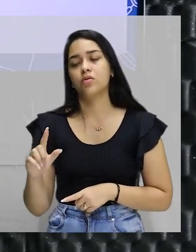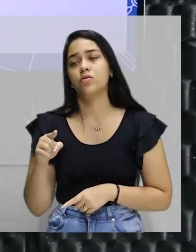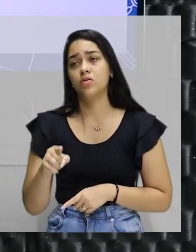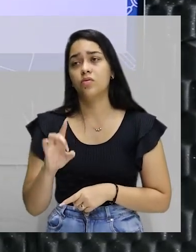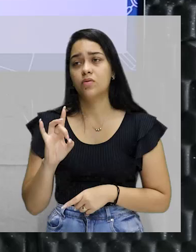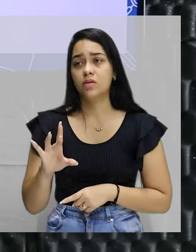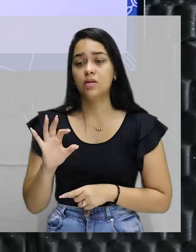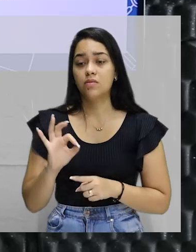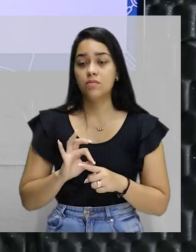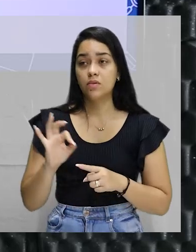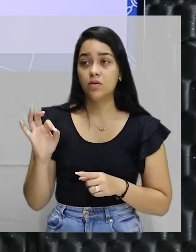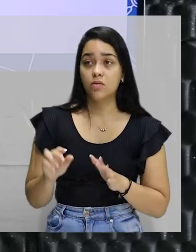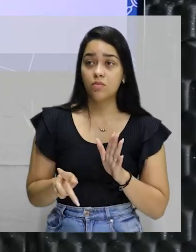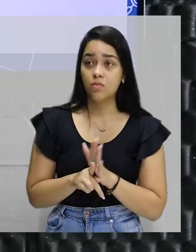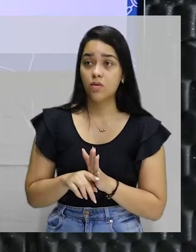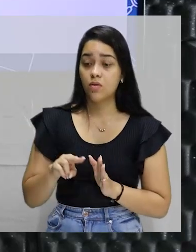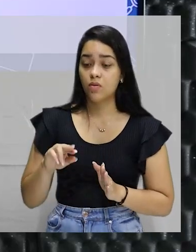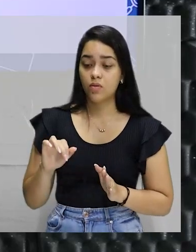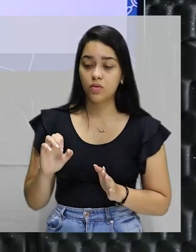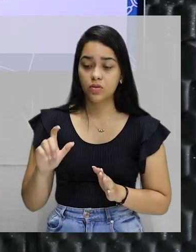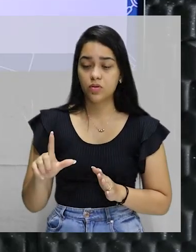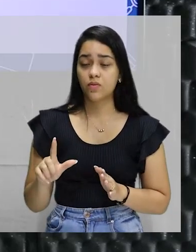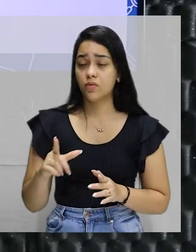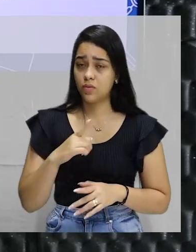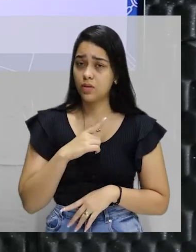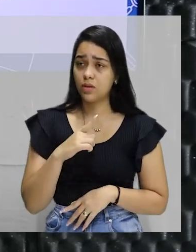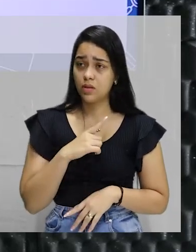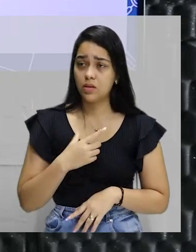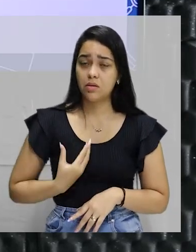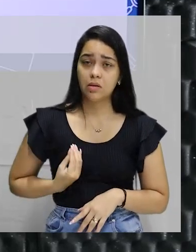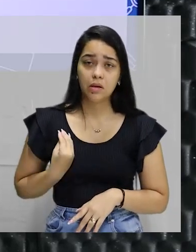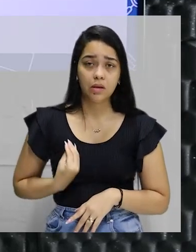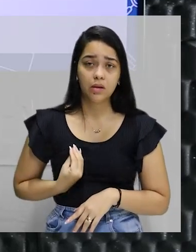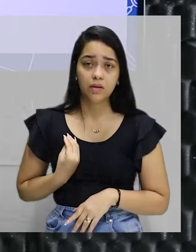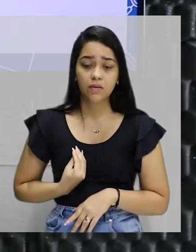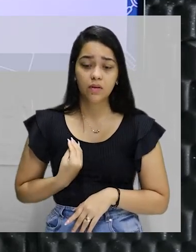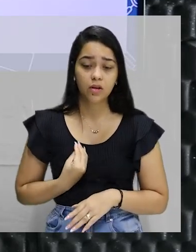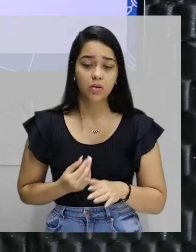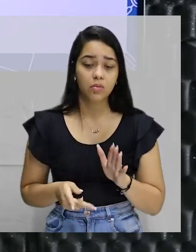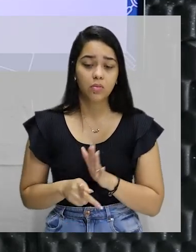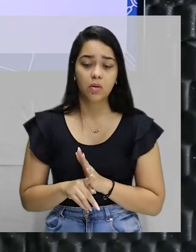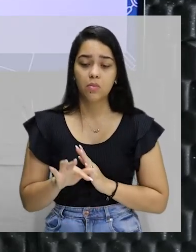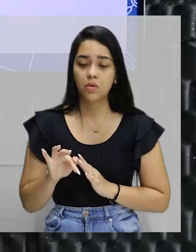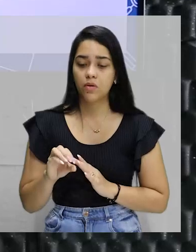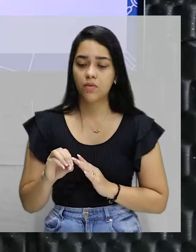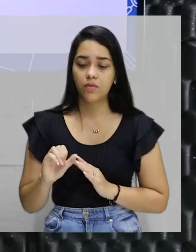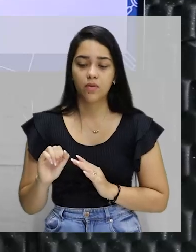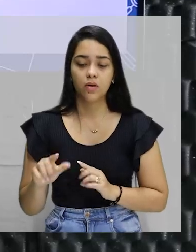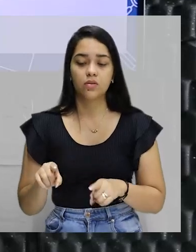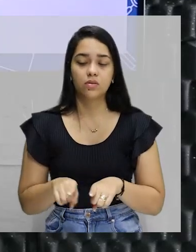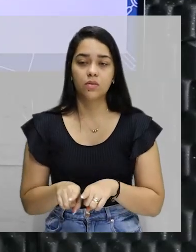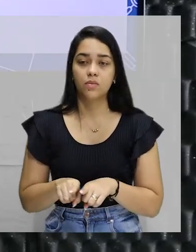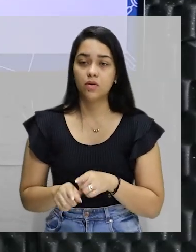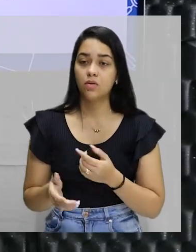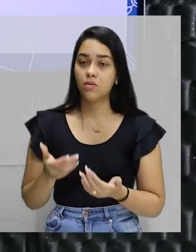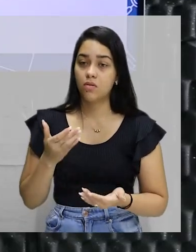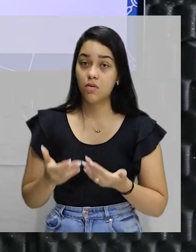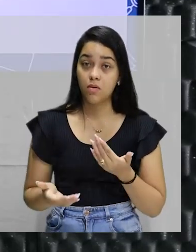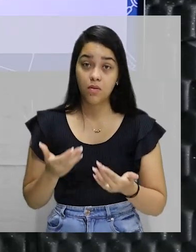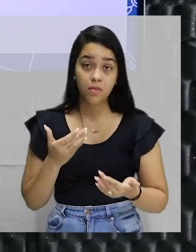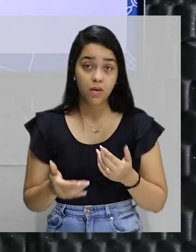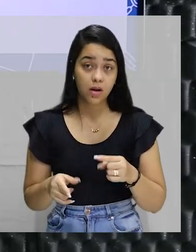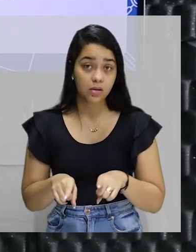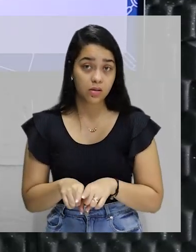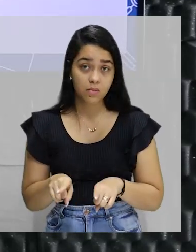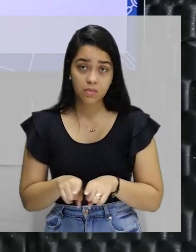você medir o nível de carbono 14 presente, né, naquele fóssil, você compara com